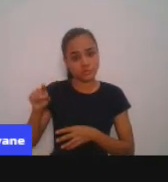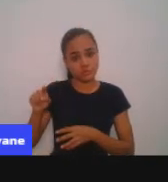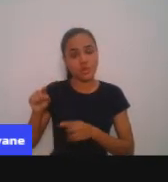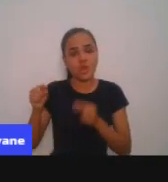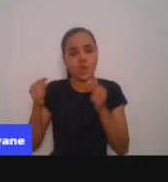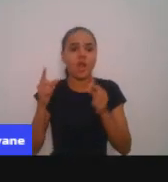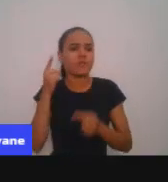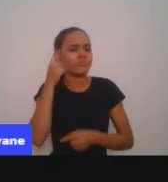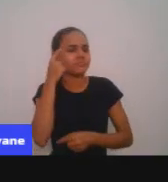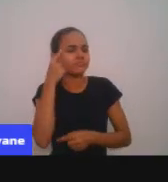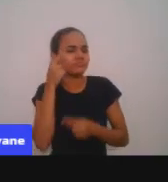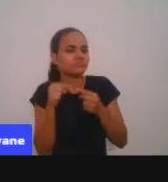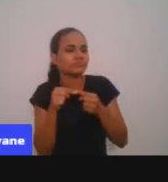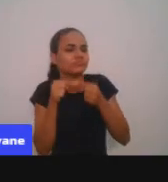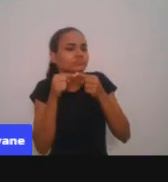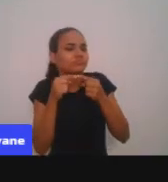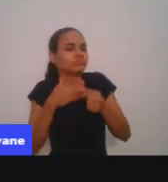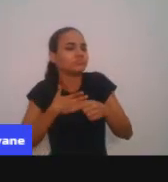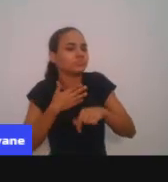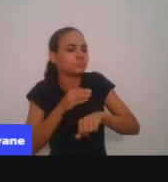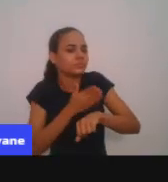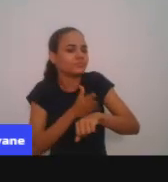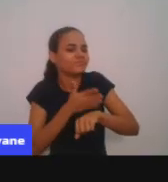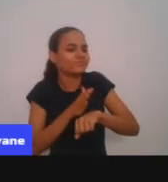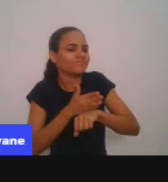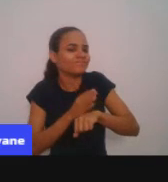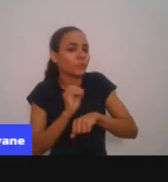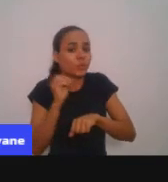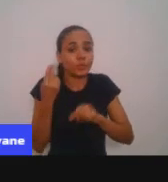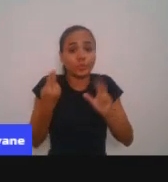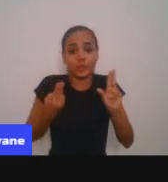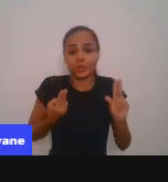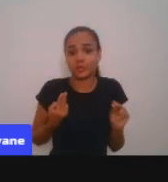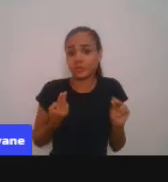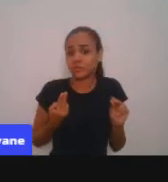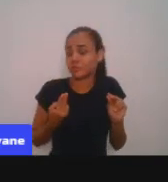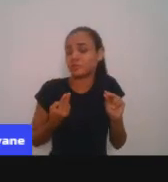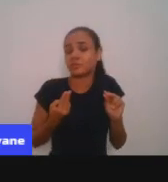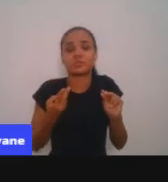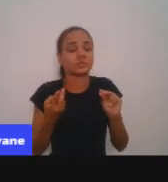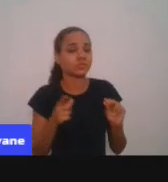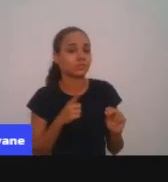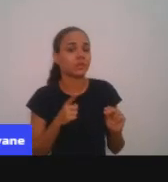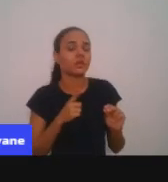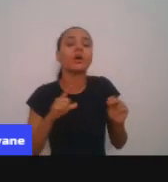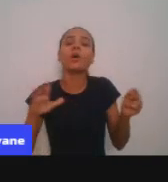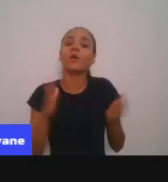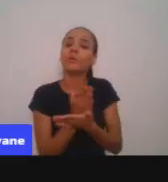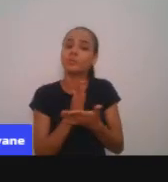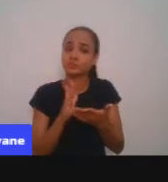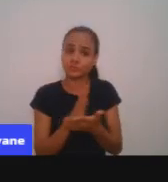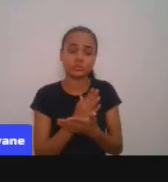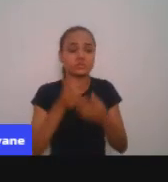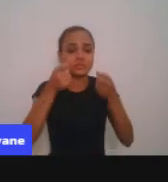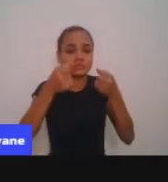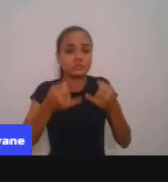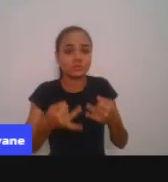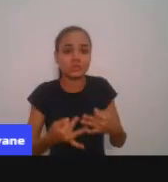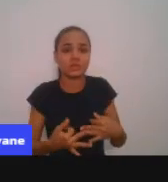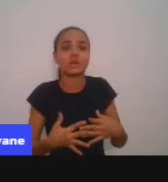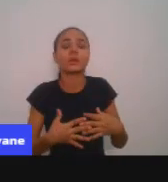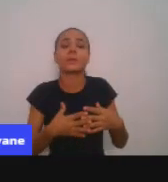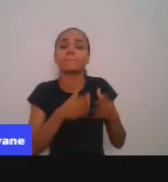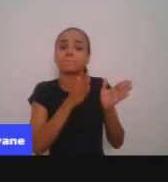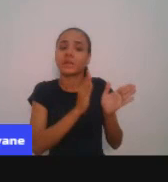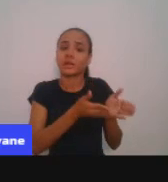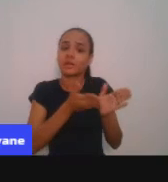não. Então, mas tem muitas coisas legais que eles explicam clara e objetivamente, passo a passo. Eu aprendi